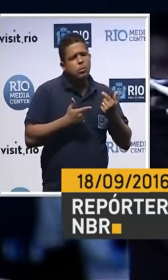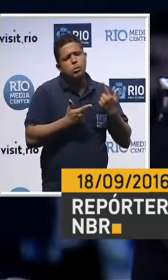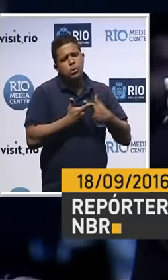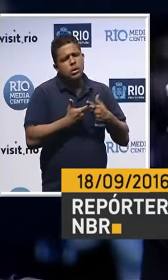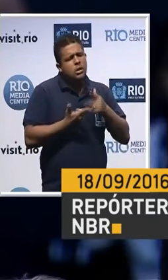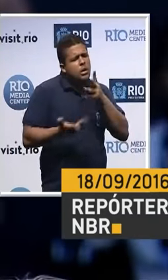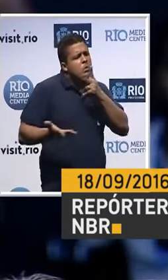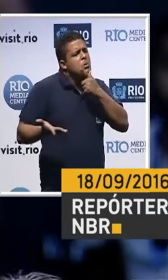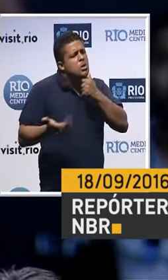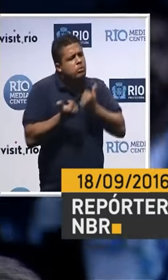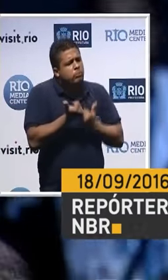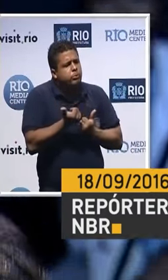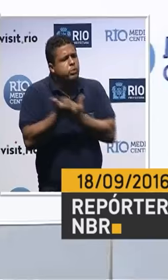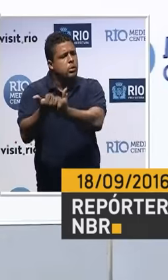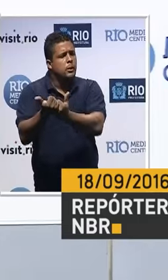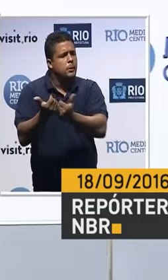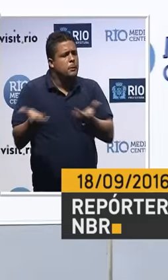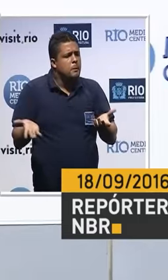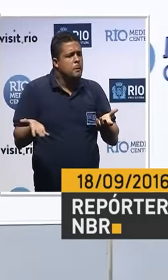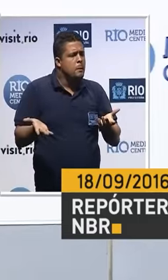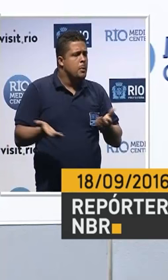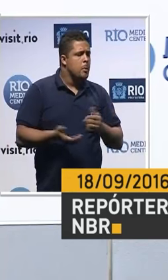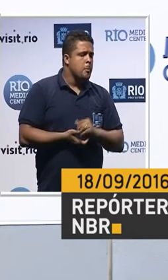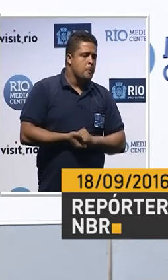muchacho? Bom, primeiro,